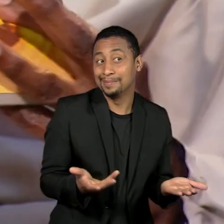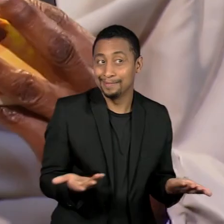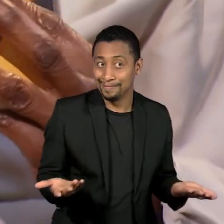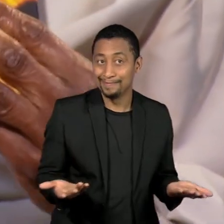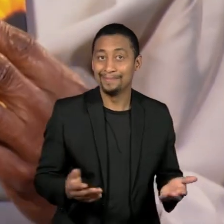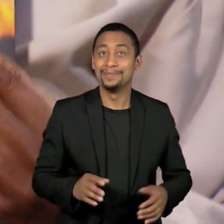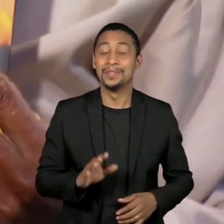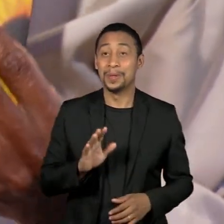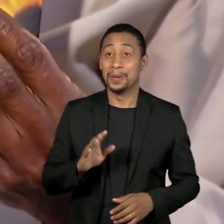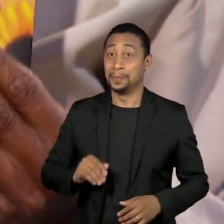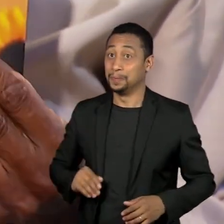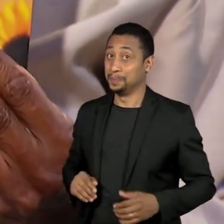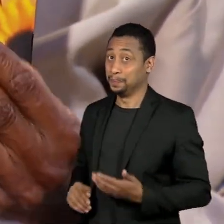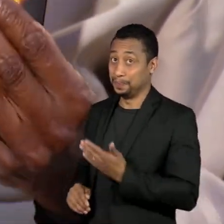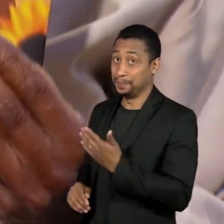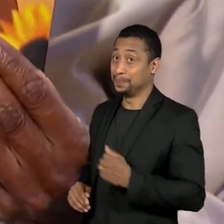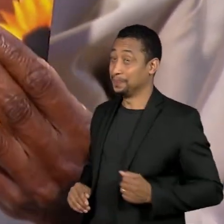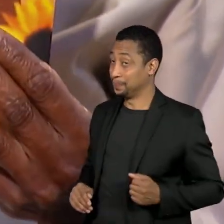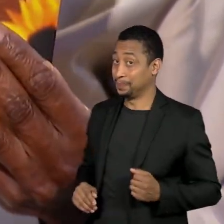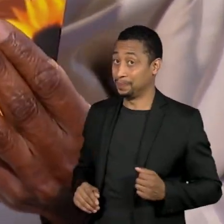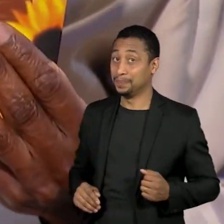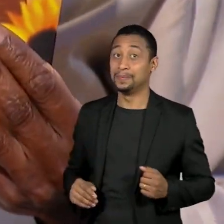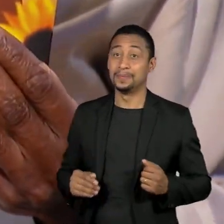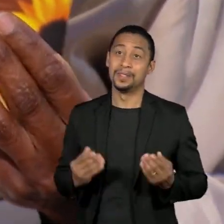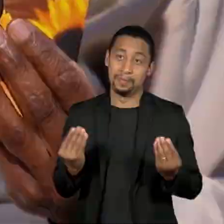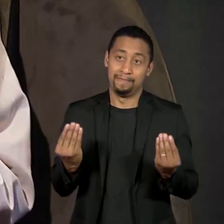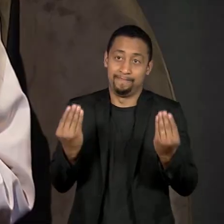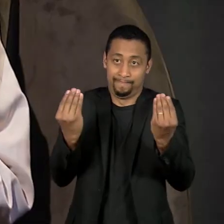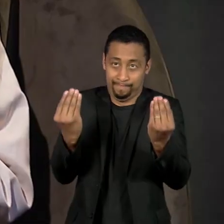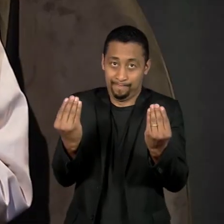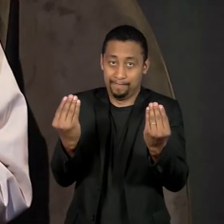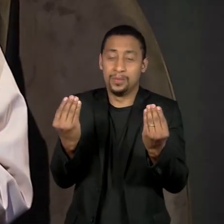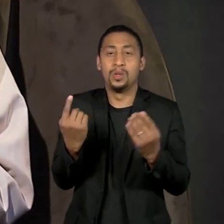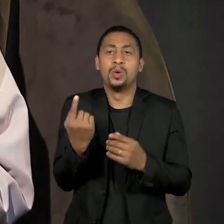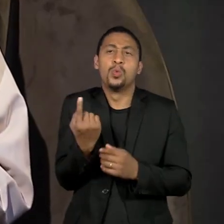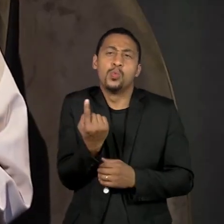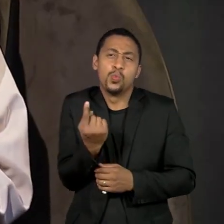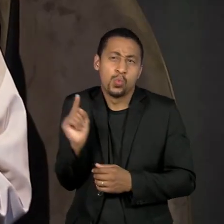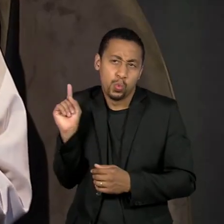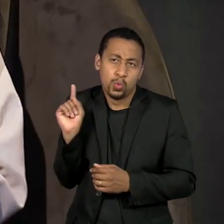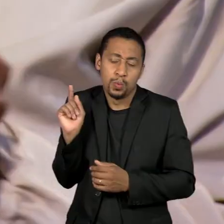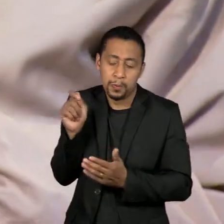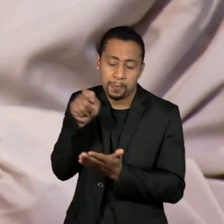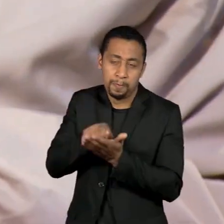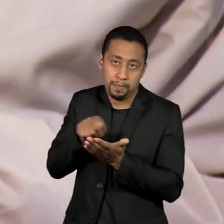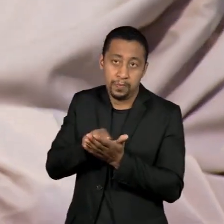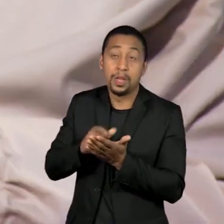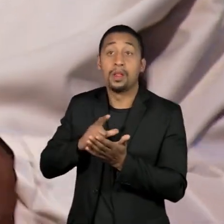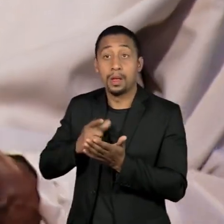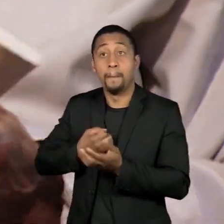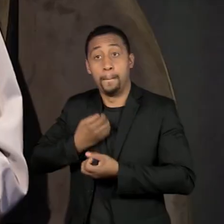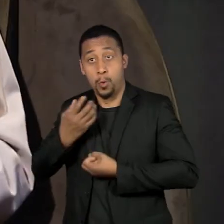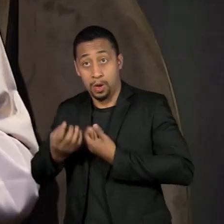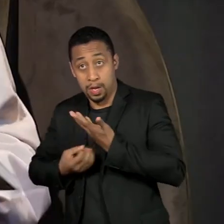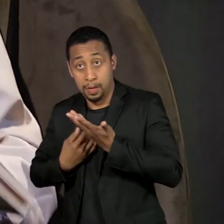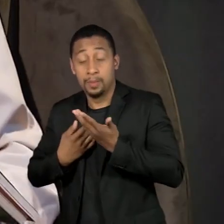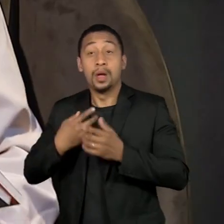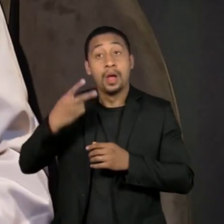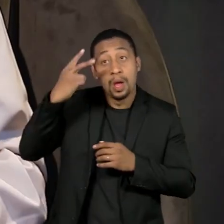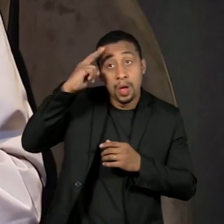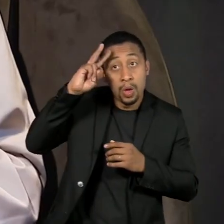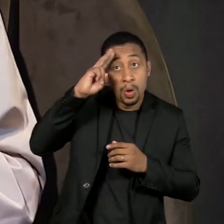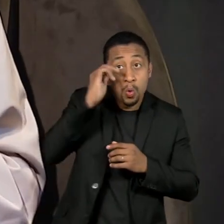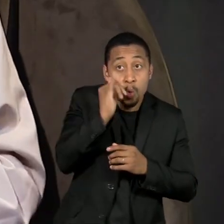fabulosas. Esses aqui são os meus últimos livros, né? Um livro de poemas e um livro de contos.